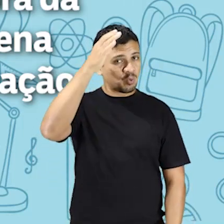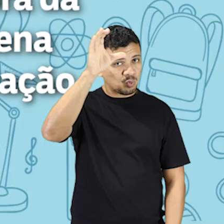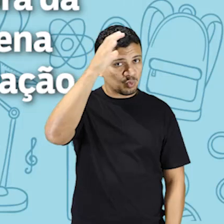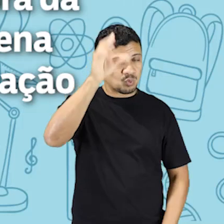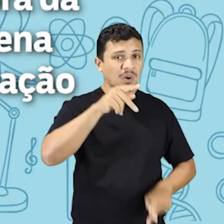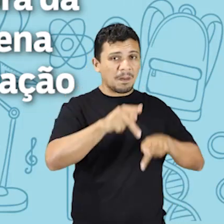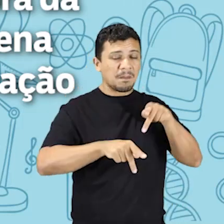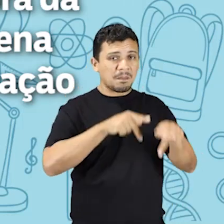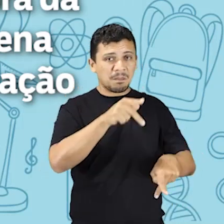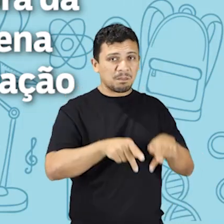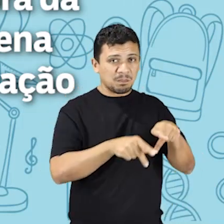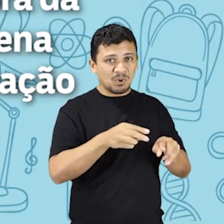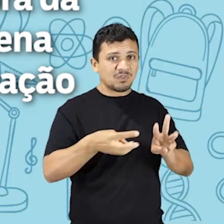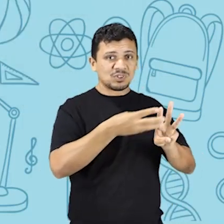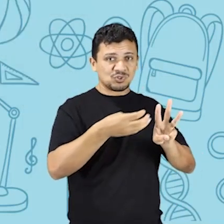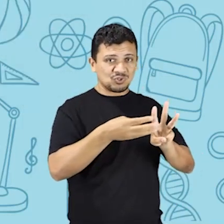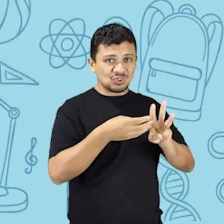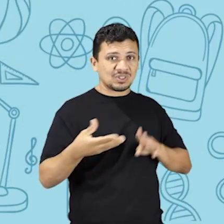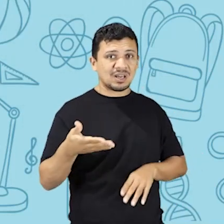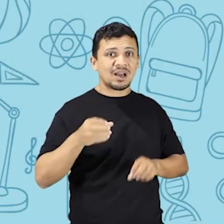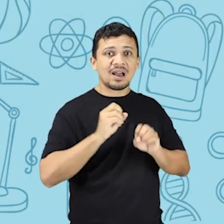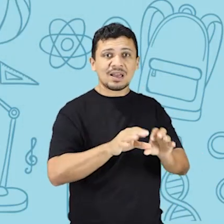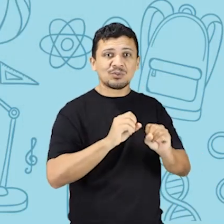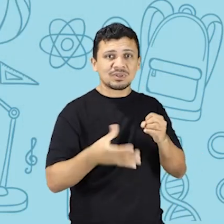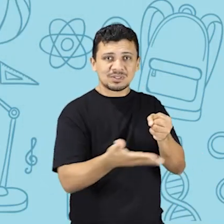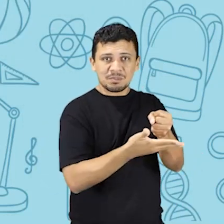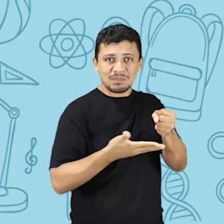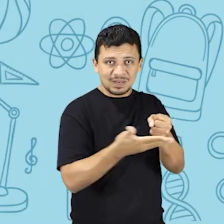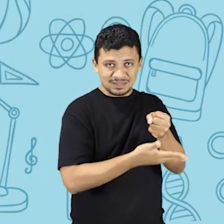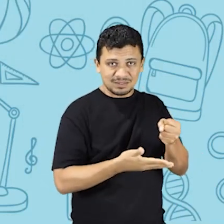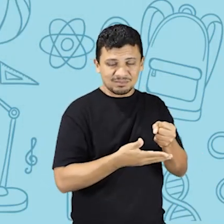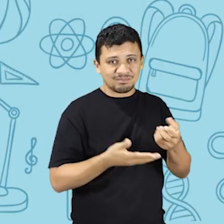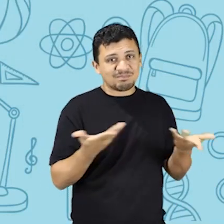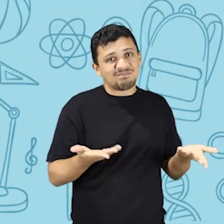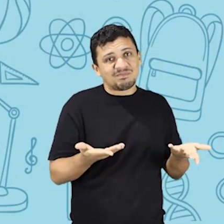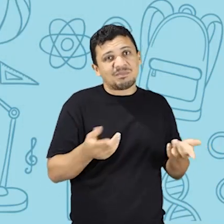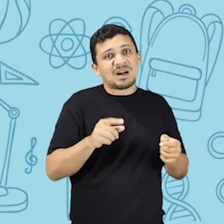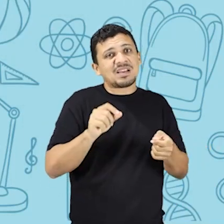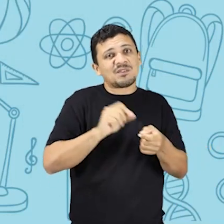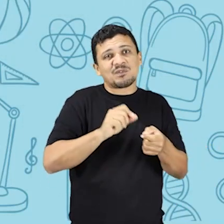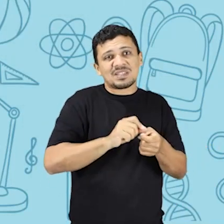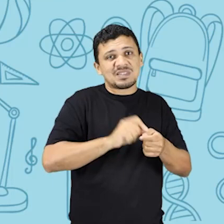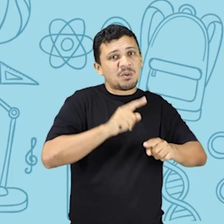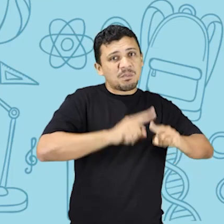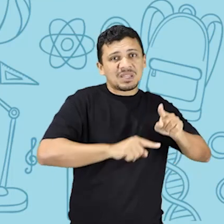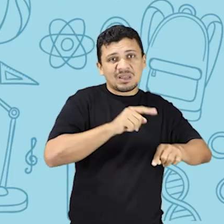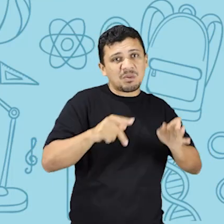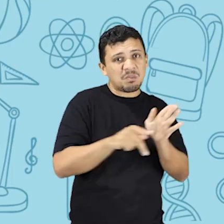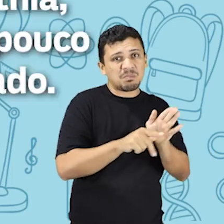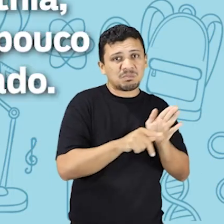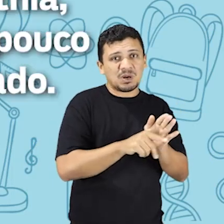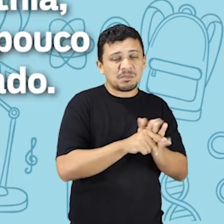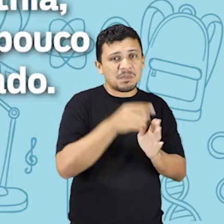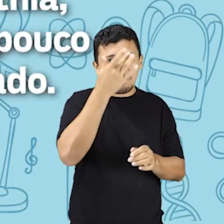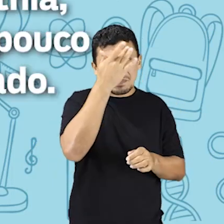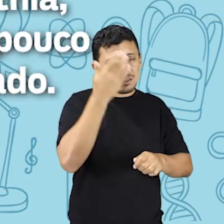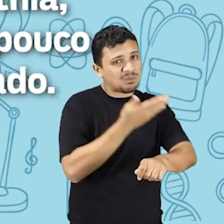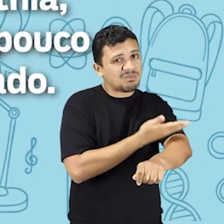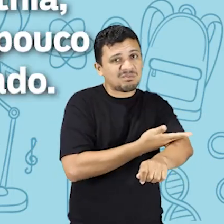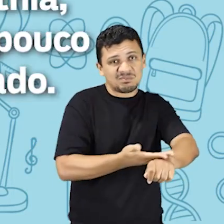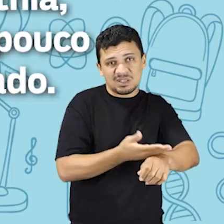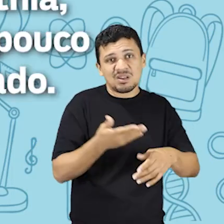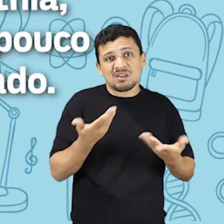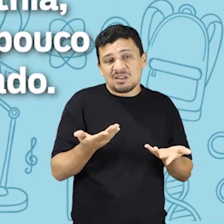povos indígenas na educação básica, a produção deste material ainda é feita por pessoas não indígenas. Isso